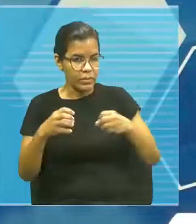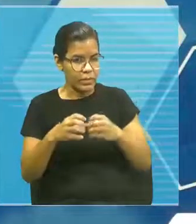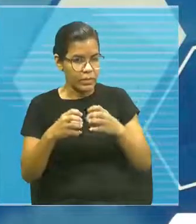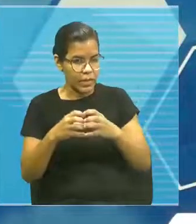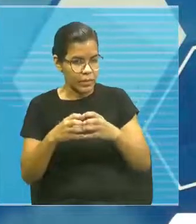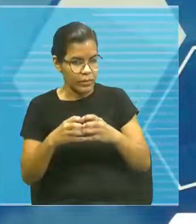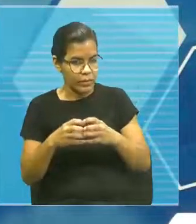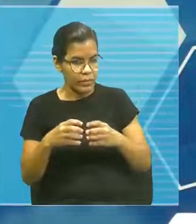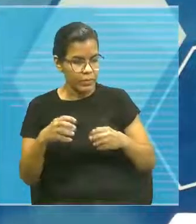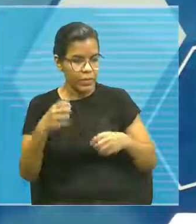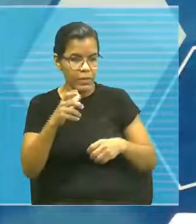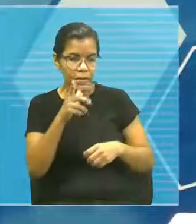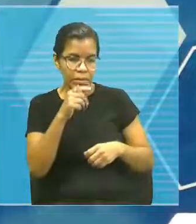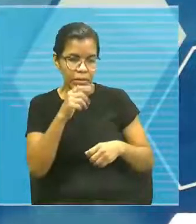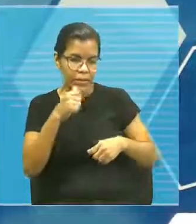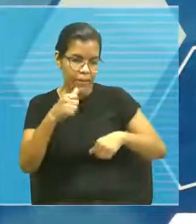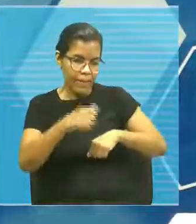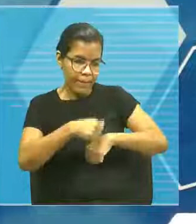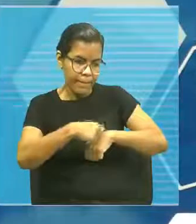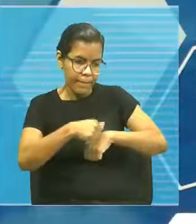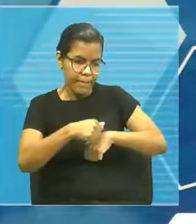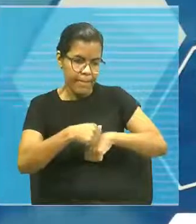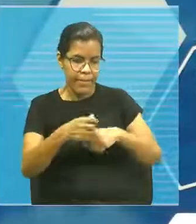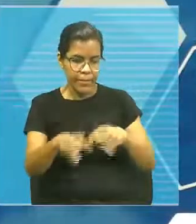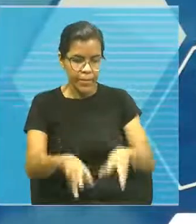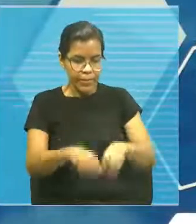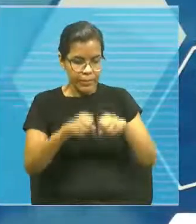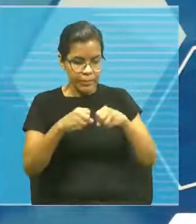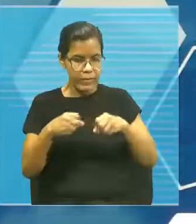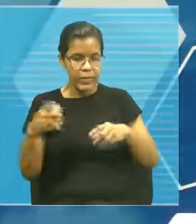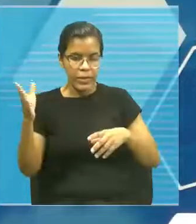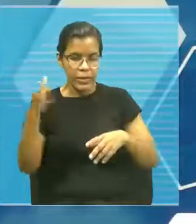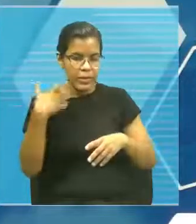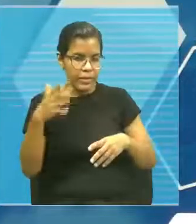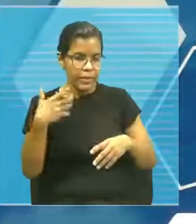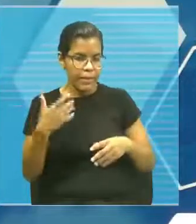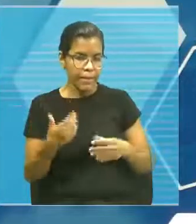Lá, o saco de gelo vai absorver esse calor. Então, a